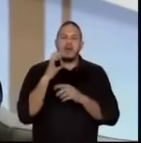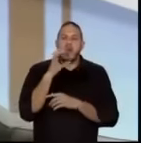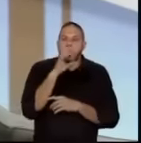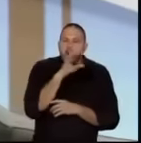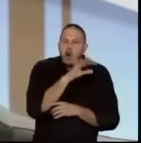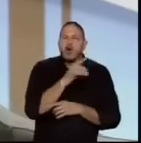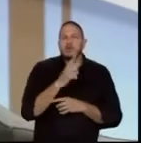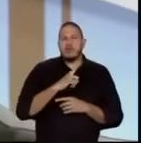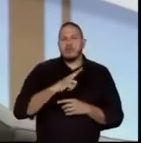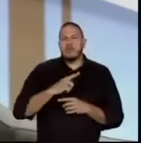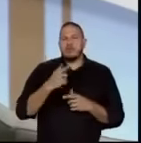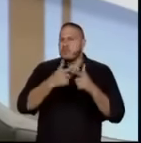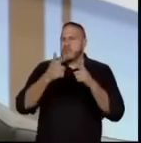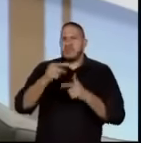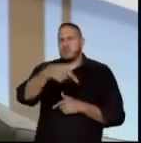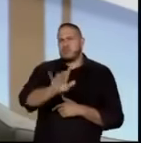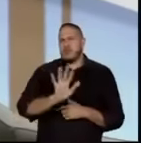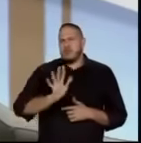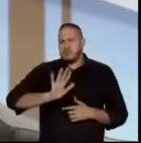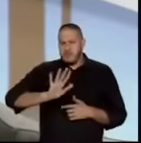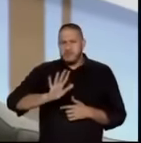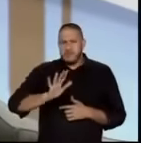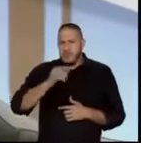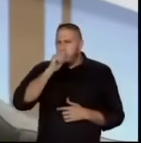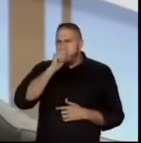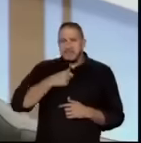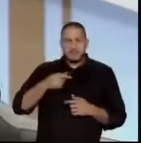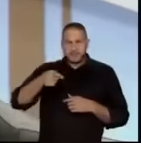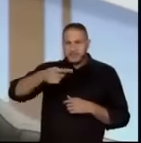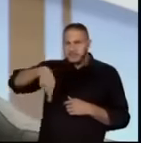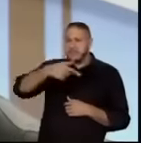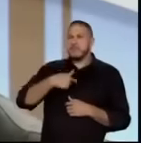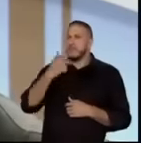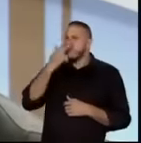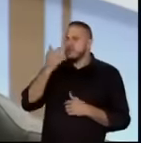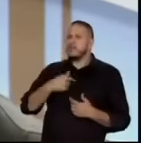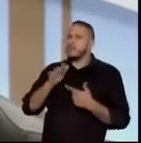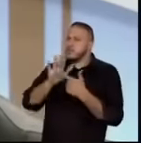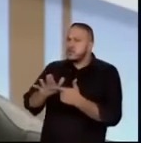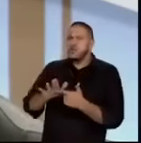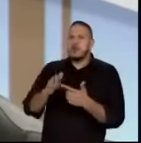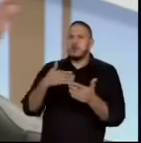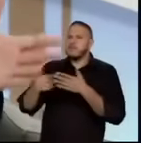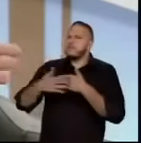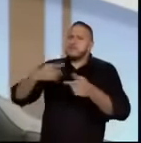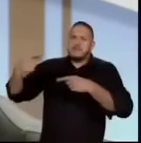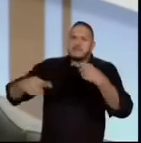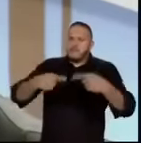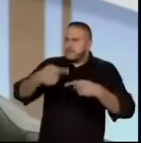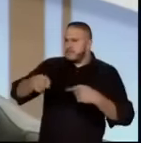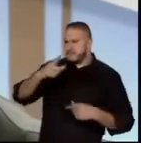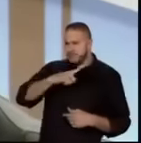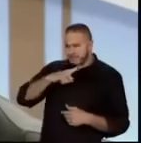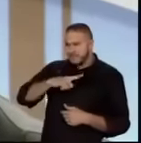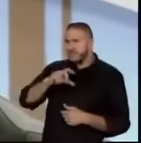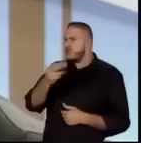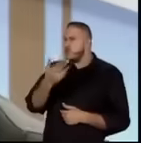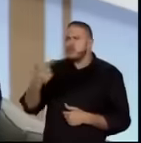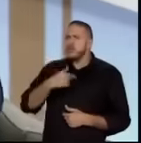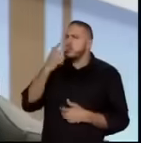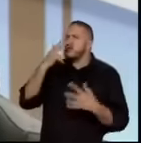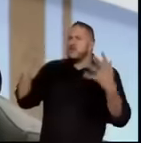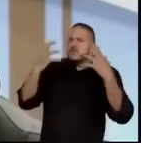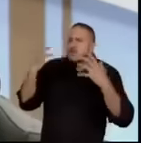mais. A questão não está nisso. Até não me parece que a gente vai chegar em lugar nenhum numa discussão permanente se tem ou não tem influência